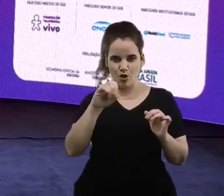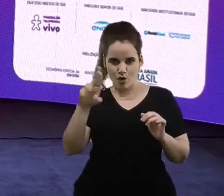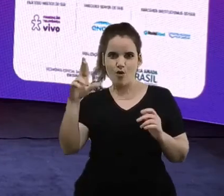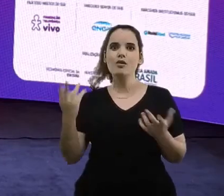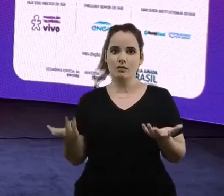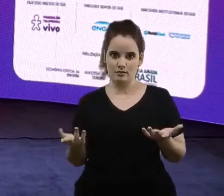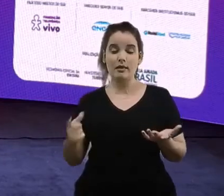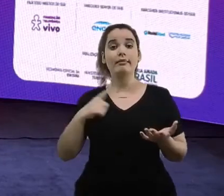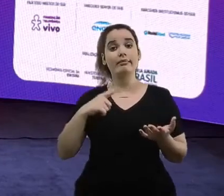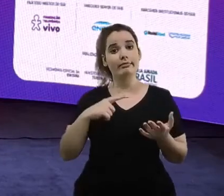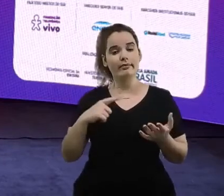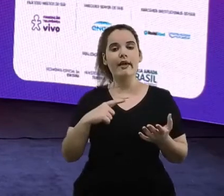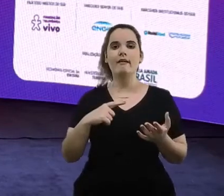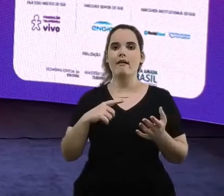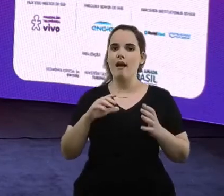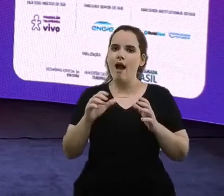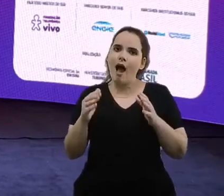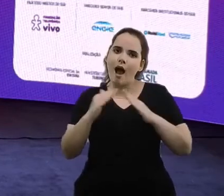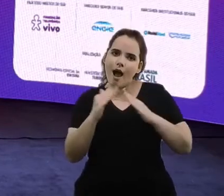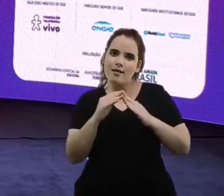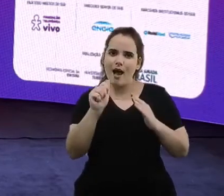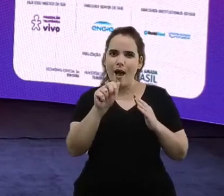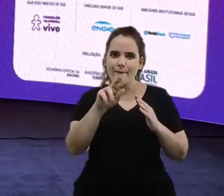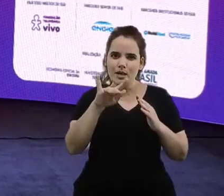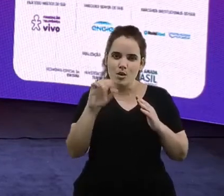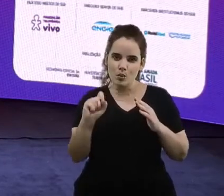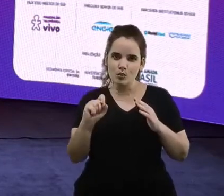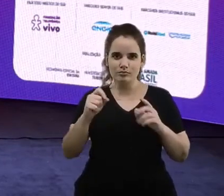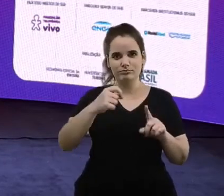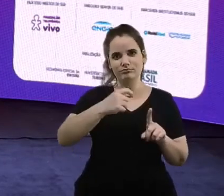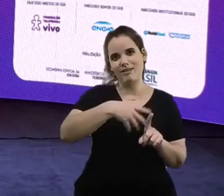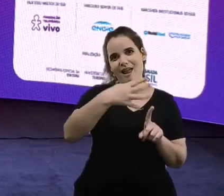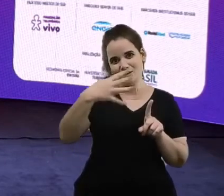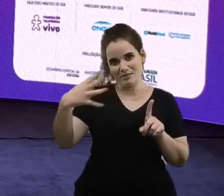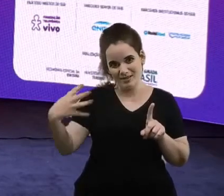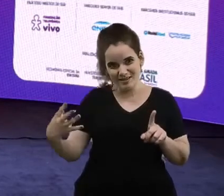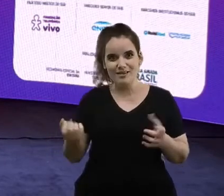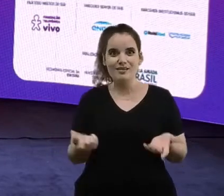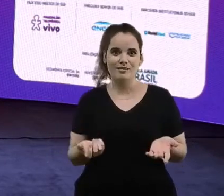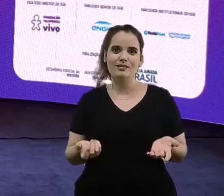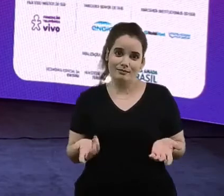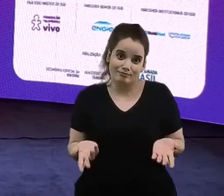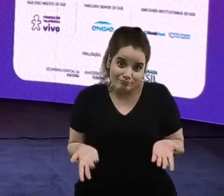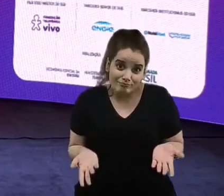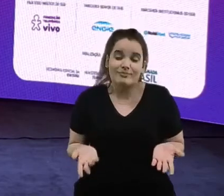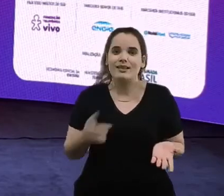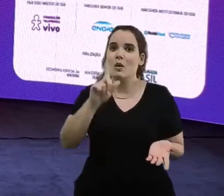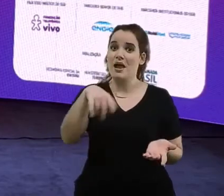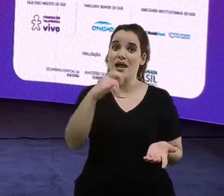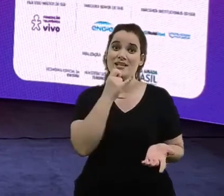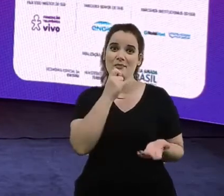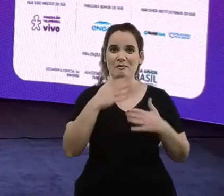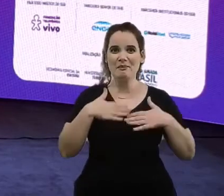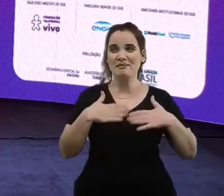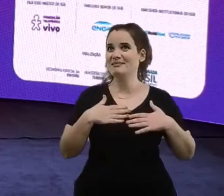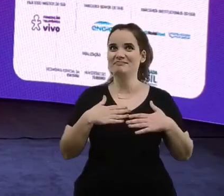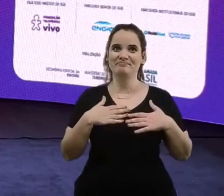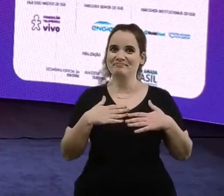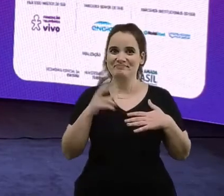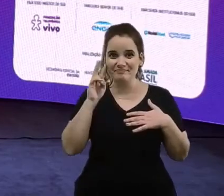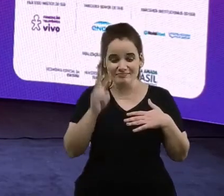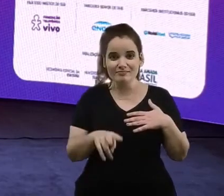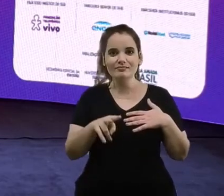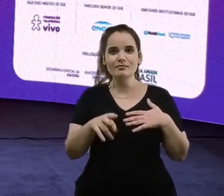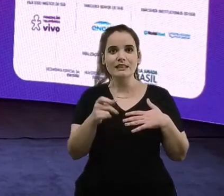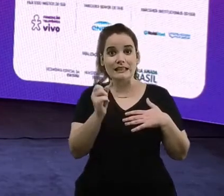comunidade LGBT. Portanto, isto é um exemplo que para mim é fascinante de como a escolha da métrica